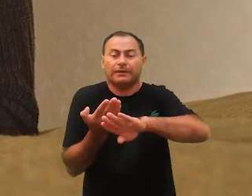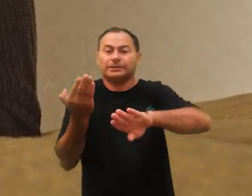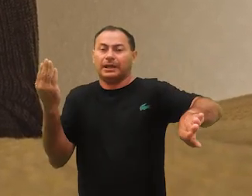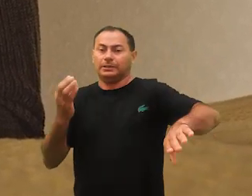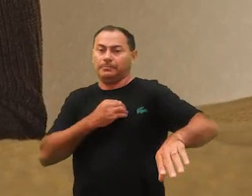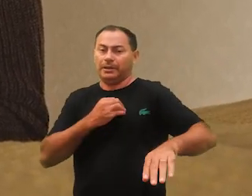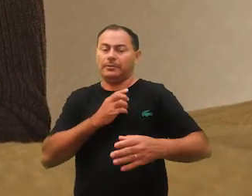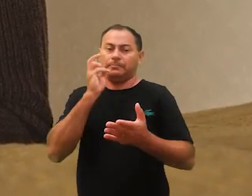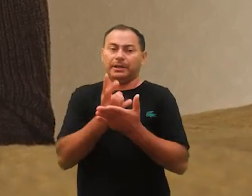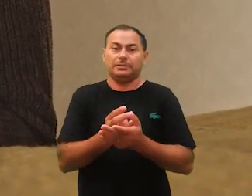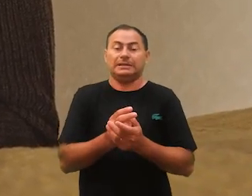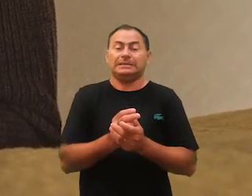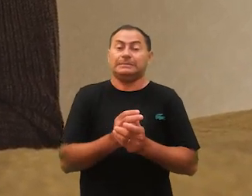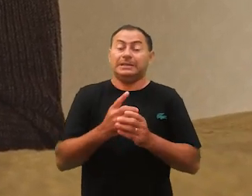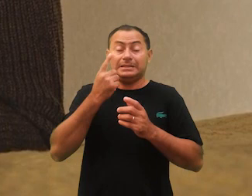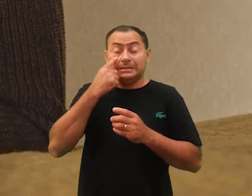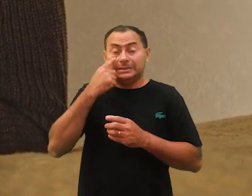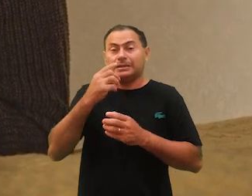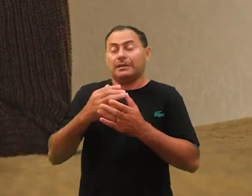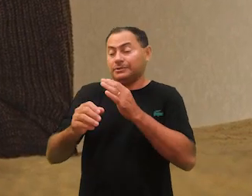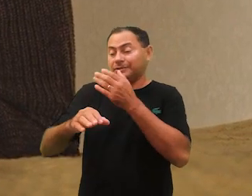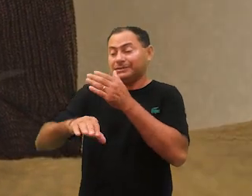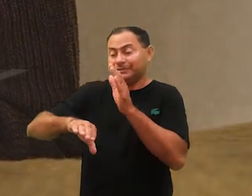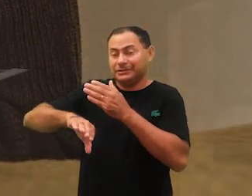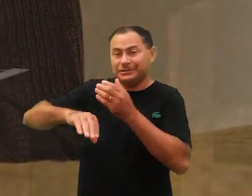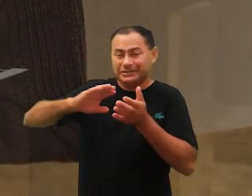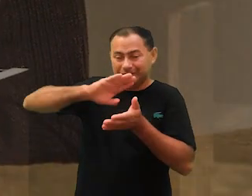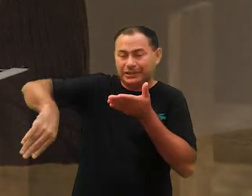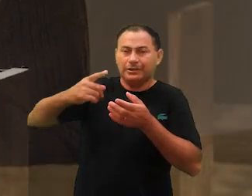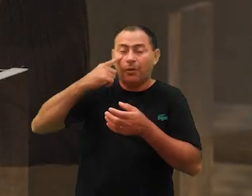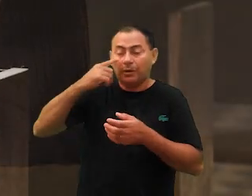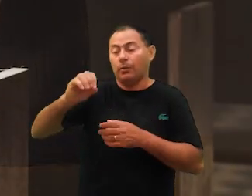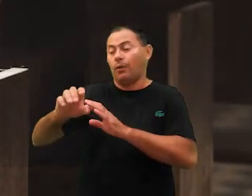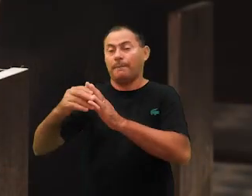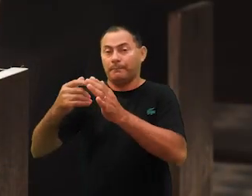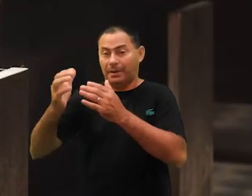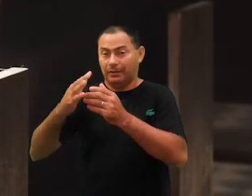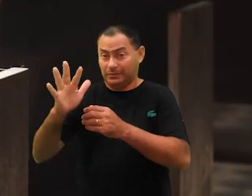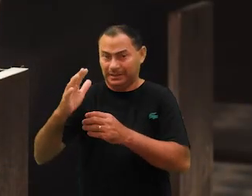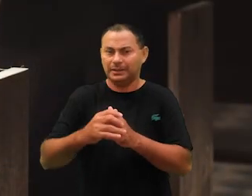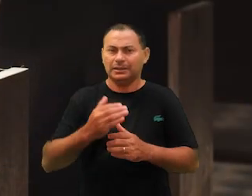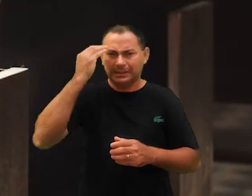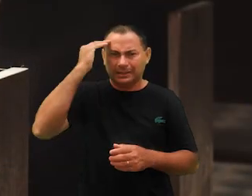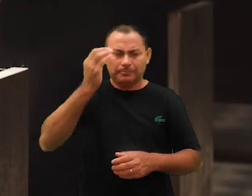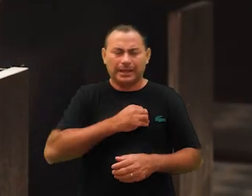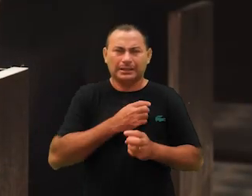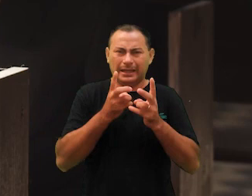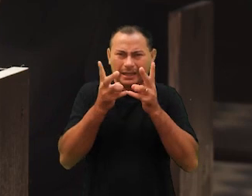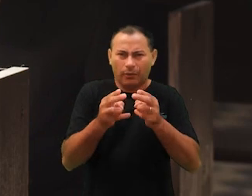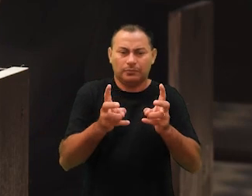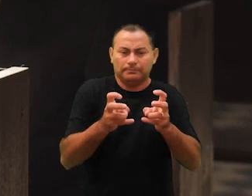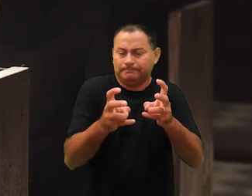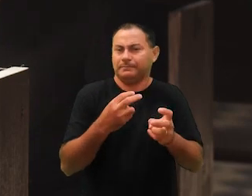do pecado, mesmo que isso nos custe o olho direito ou a mão direita. Você tem que entender que o pecado é como um